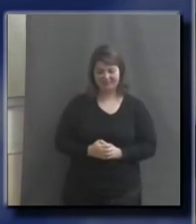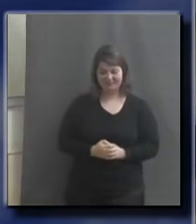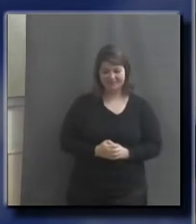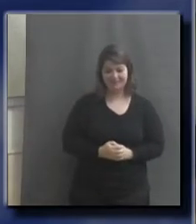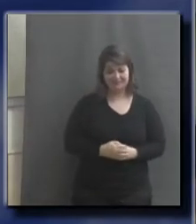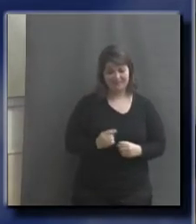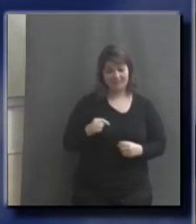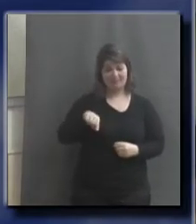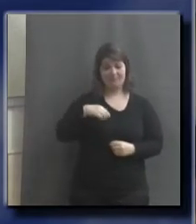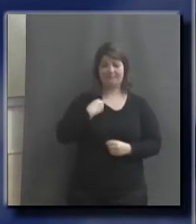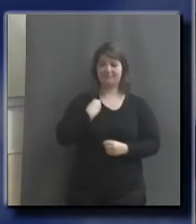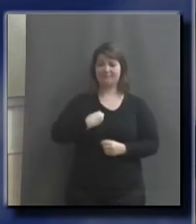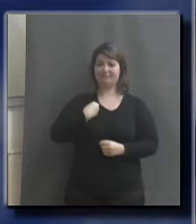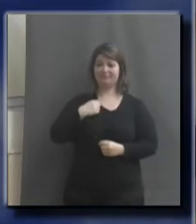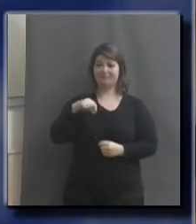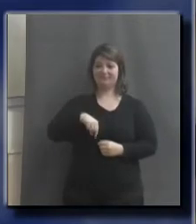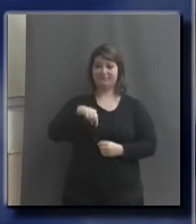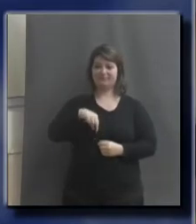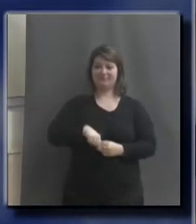Bom, estou aqui